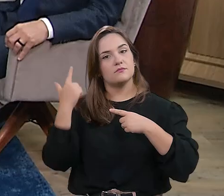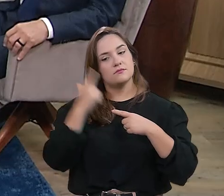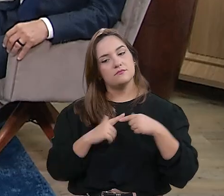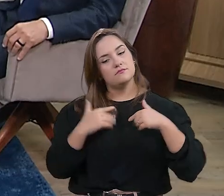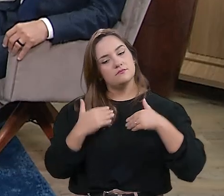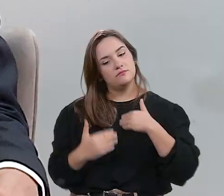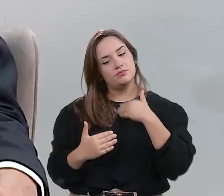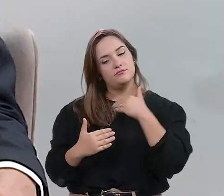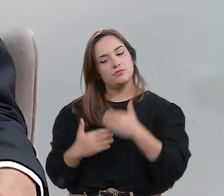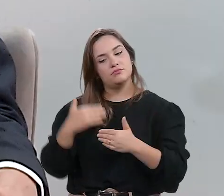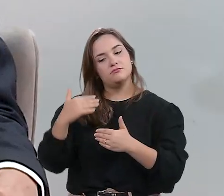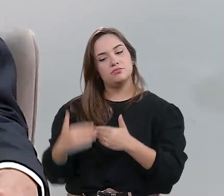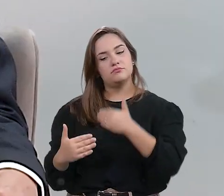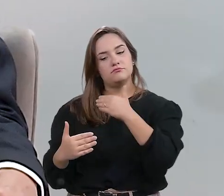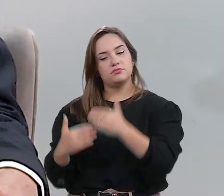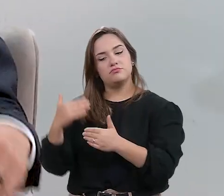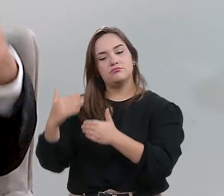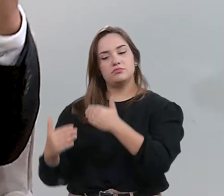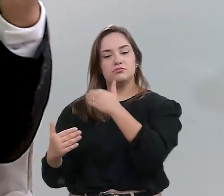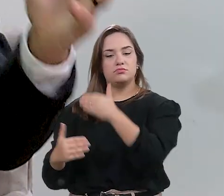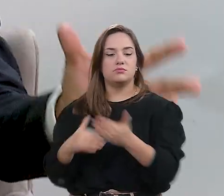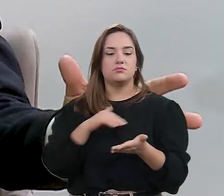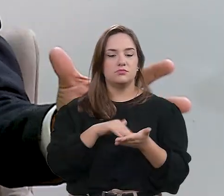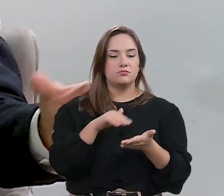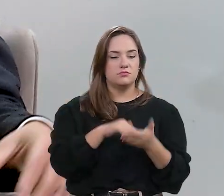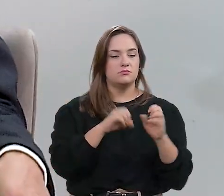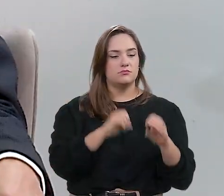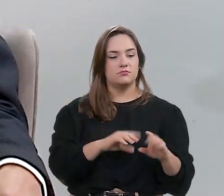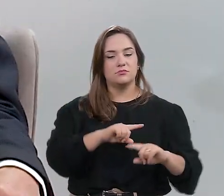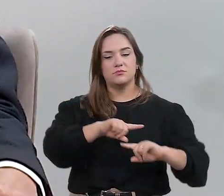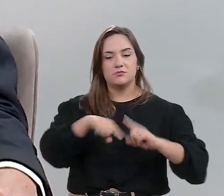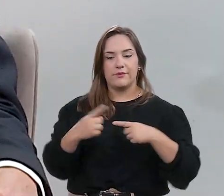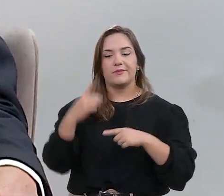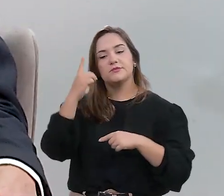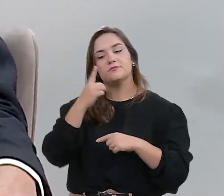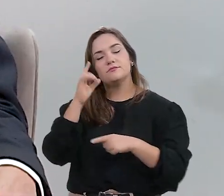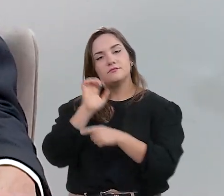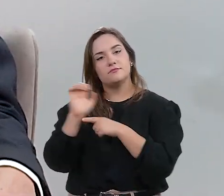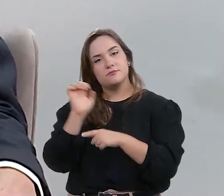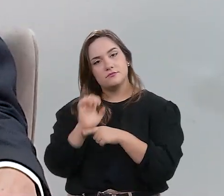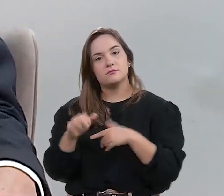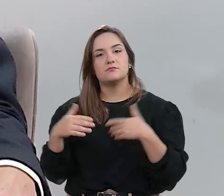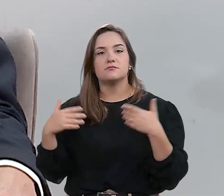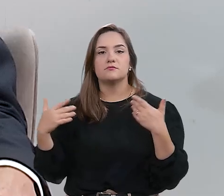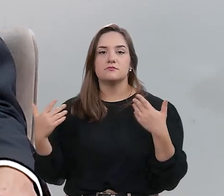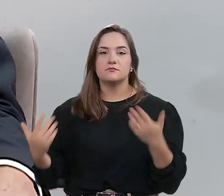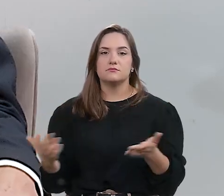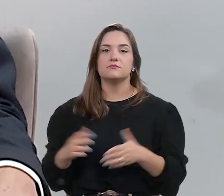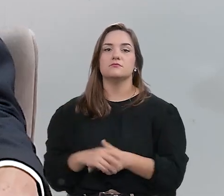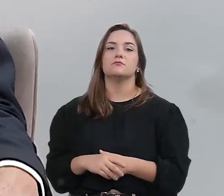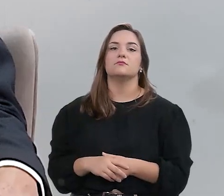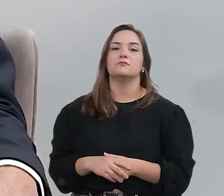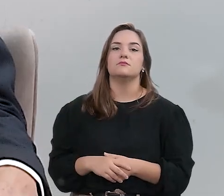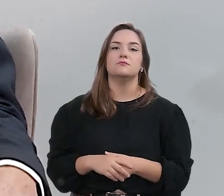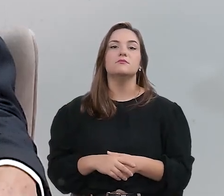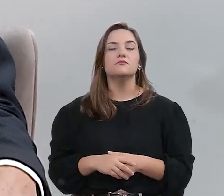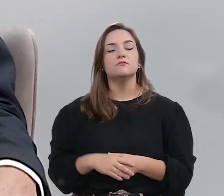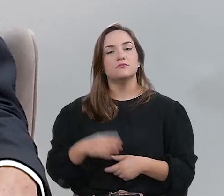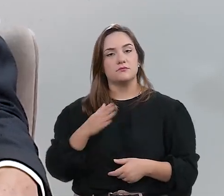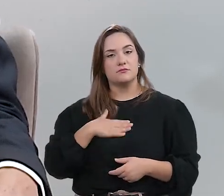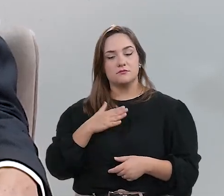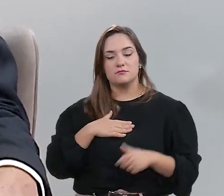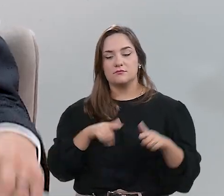gente seguiu essa trajetória como secretário de Educação e como deputado estadual. Então, a